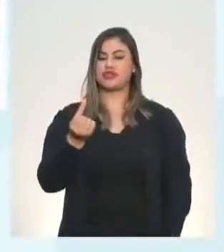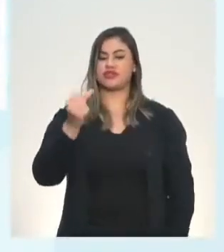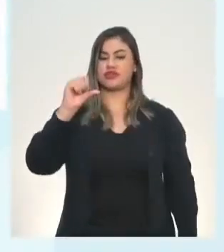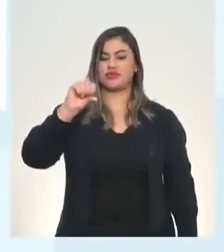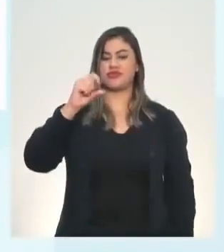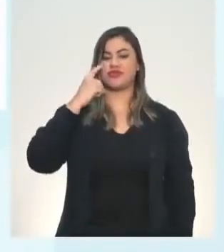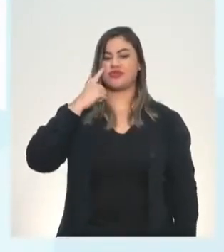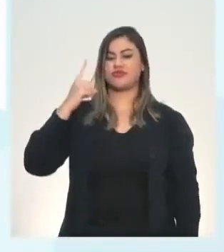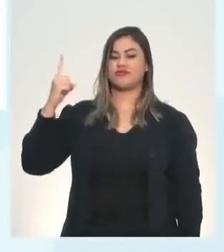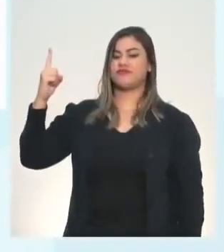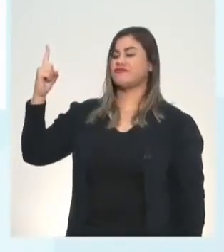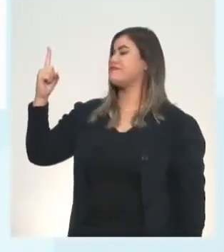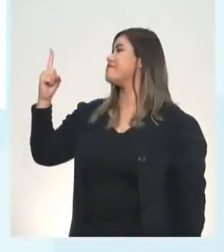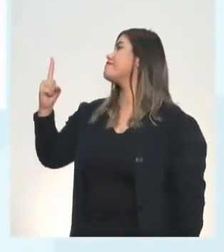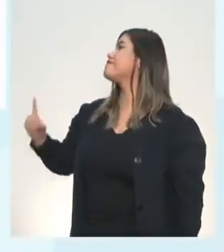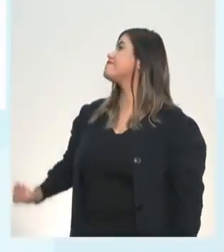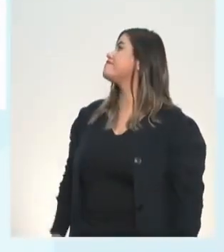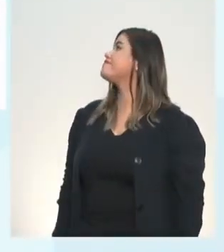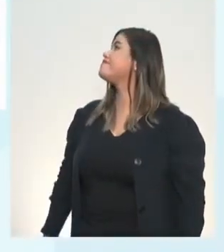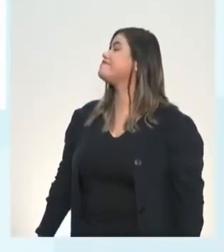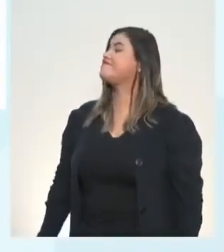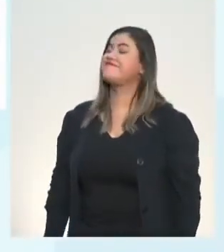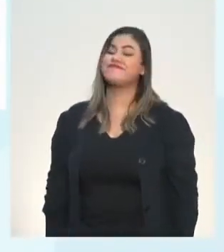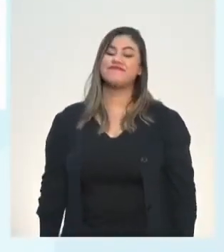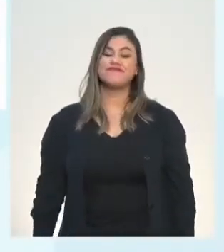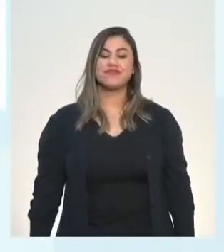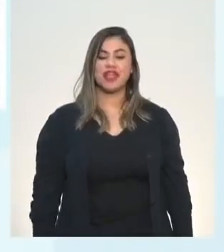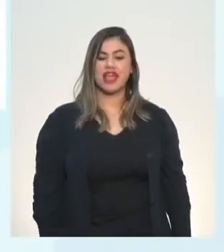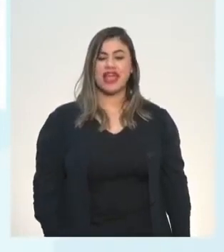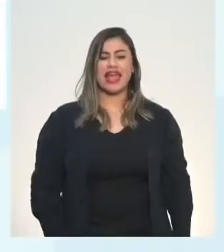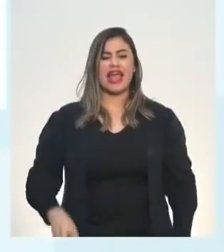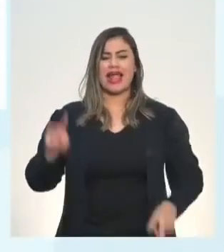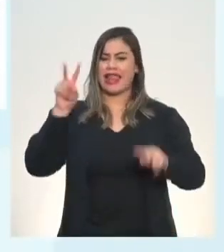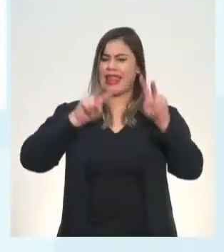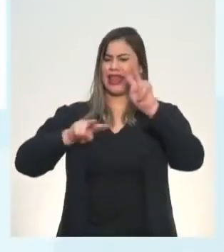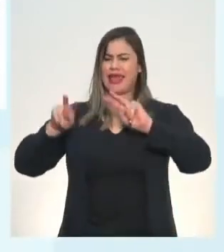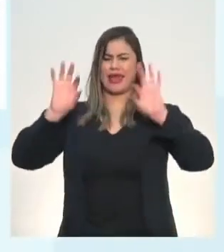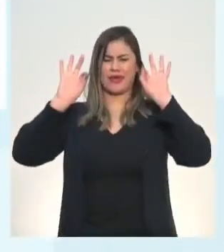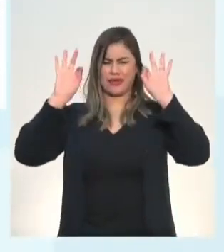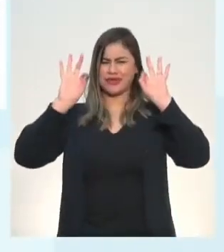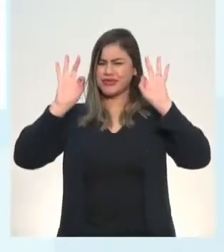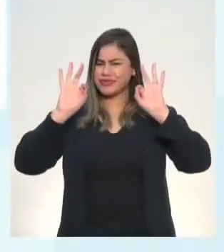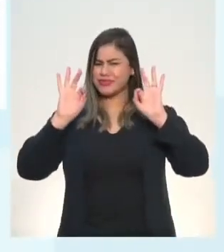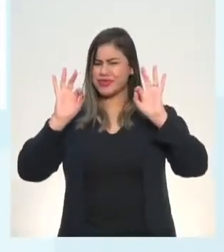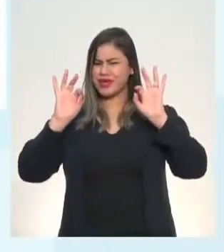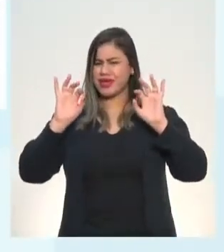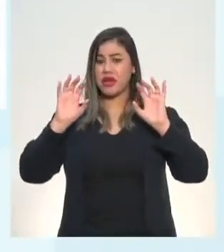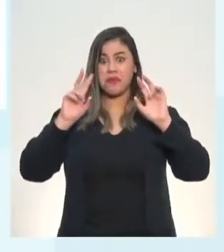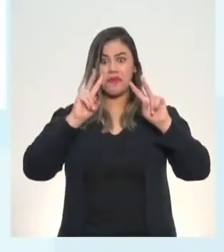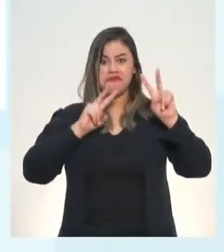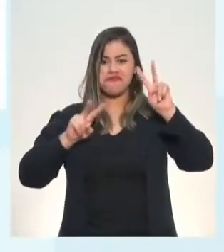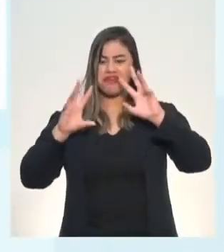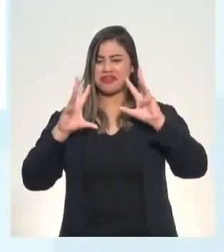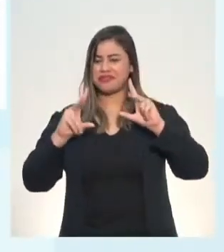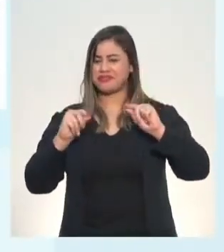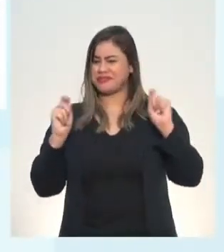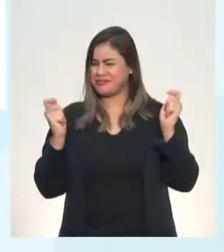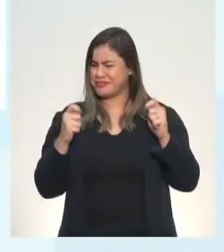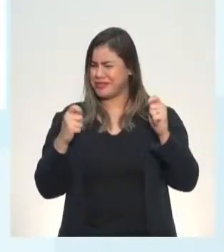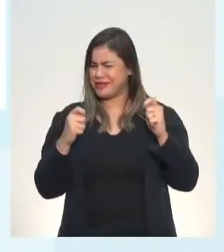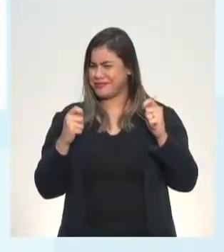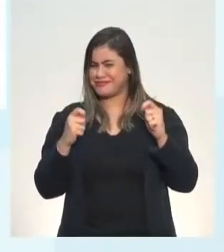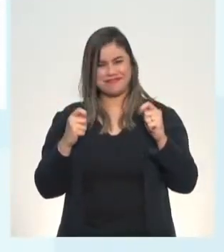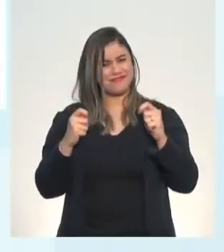texto do cantor Carlos Jobim, mas aí tá ótimo para ler, né, João? Tá bem bom para ler, Ed, tô enxergando tudo daqui.